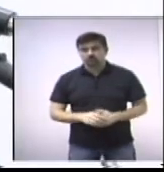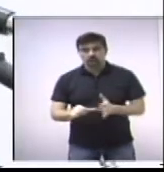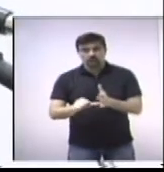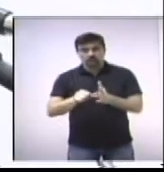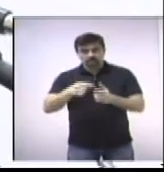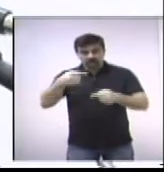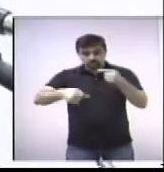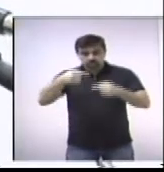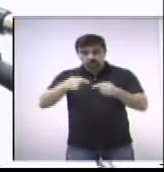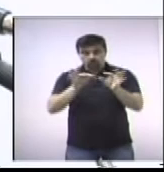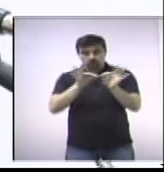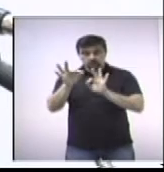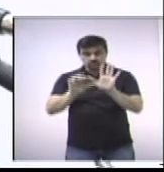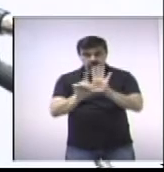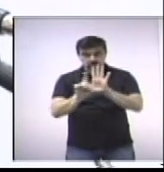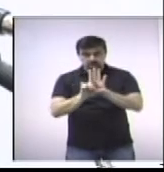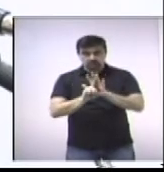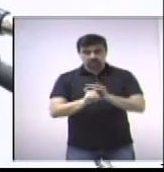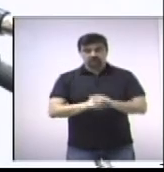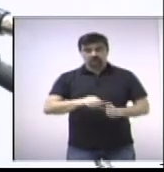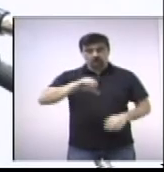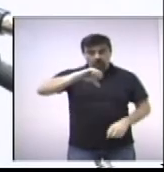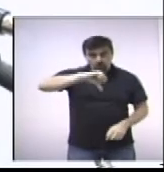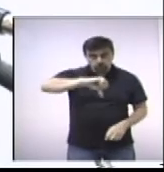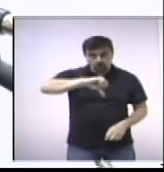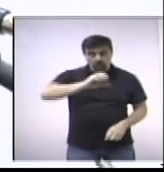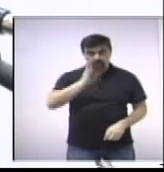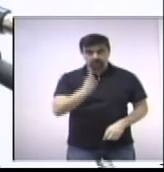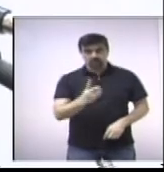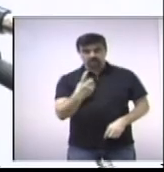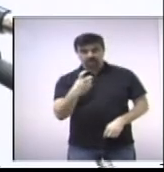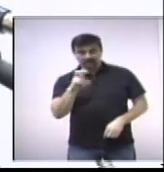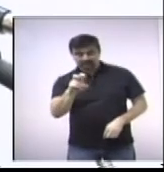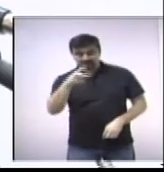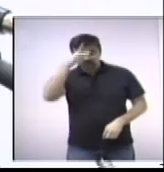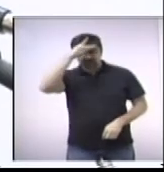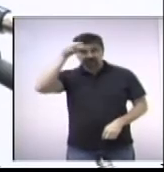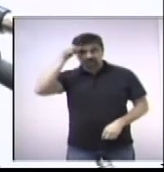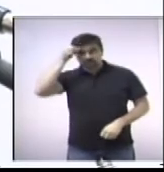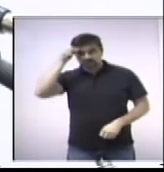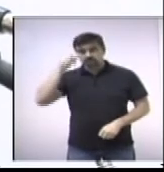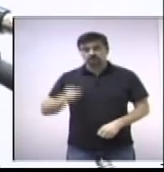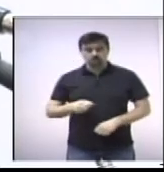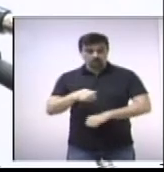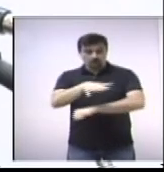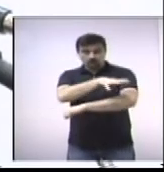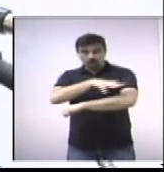Primeira discussão do projeto de lei número 09/2015 do Executivo, que denomina o